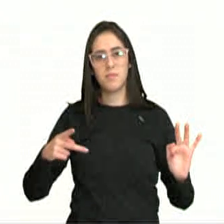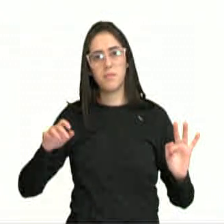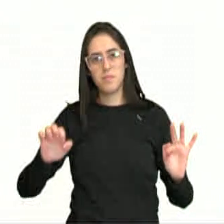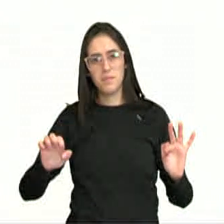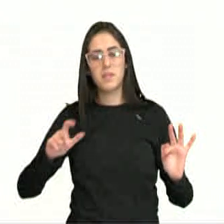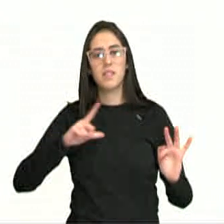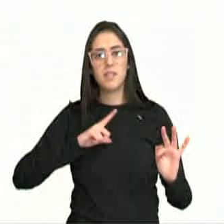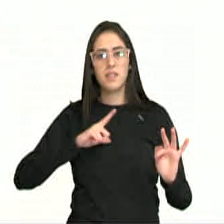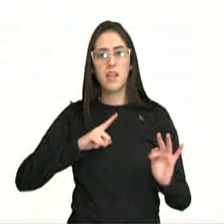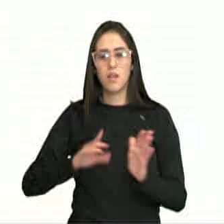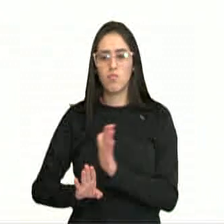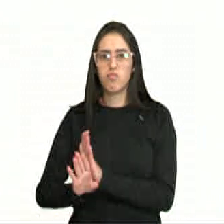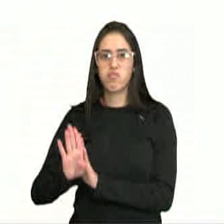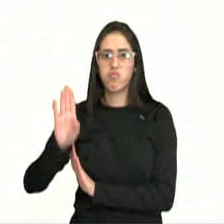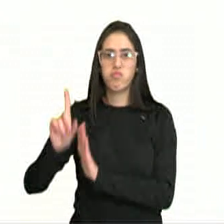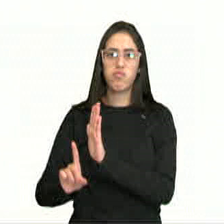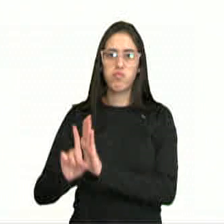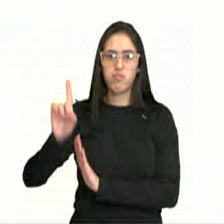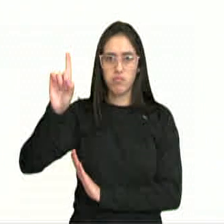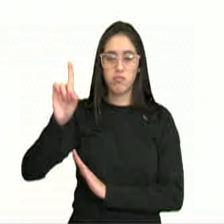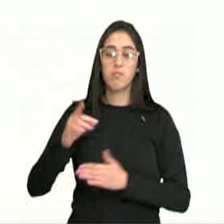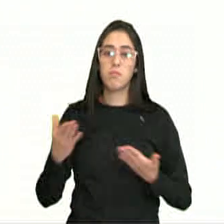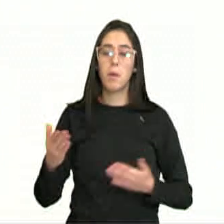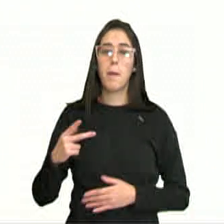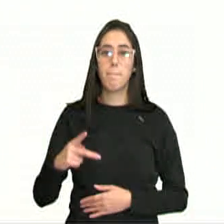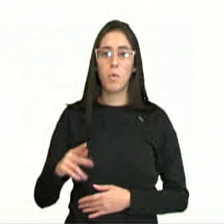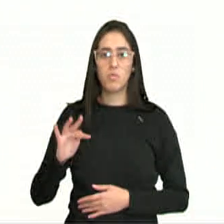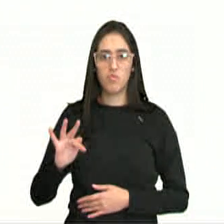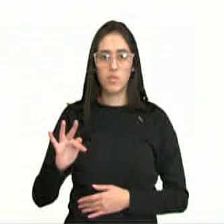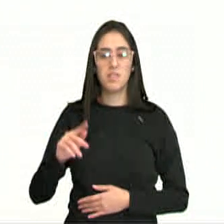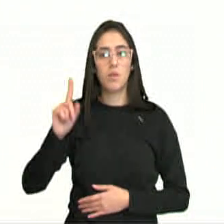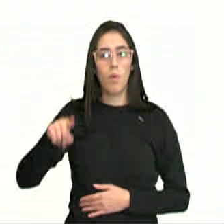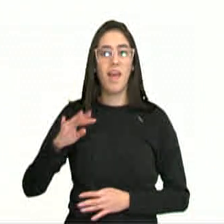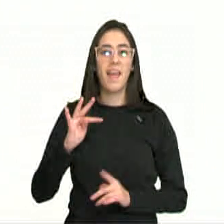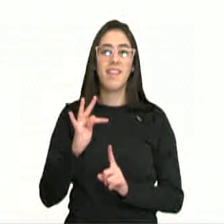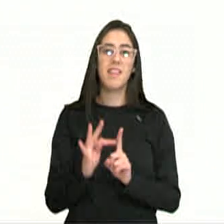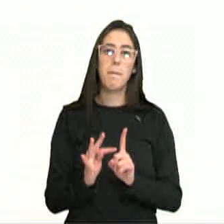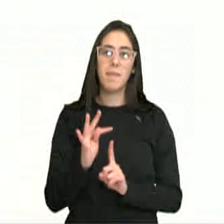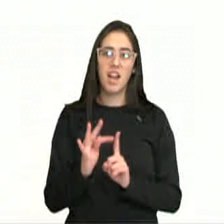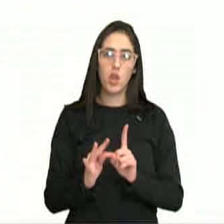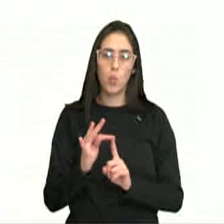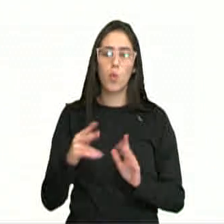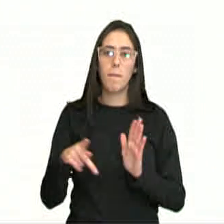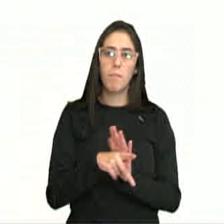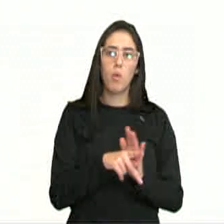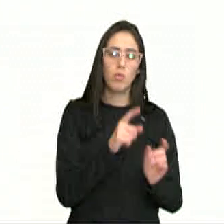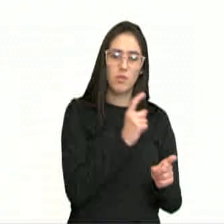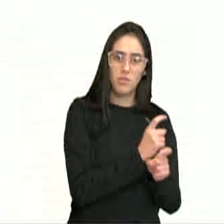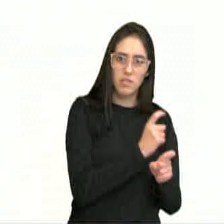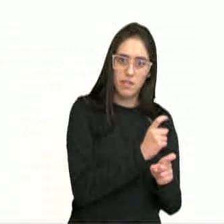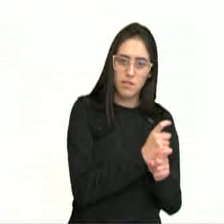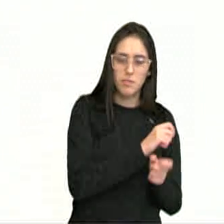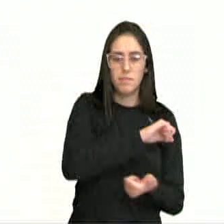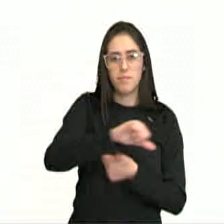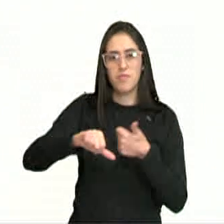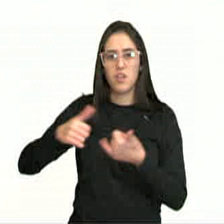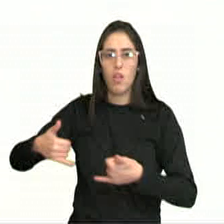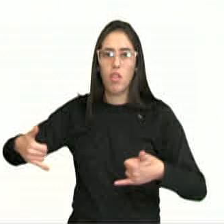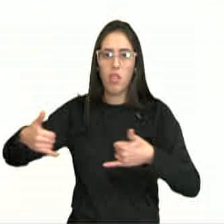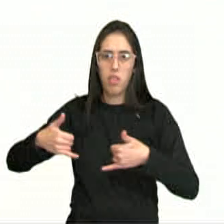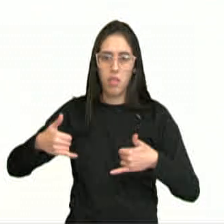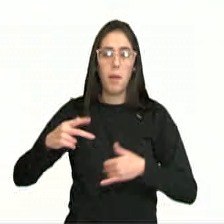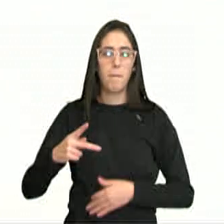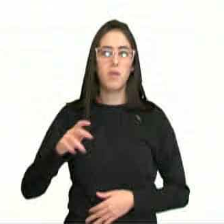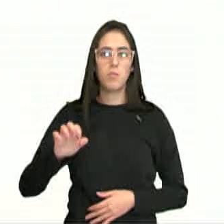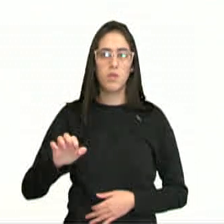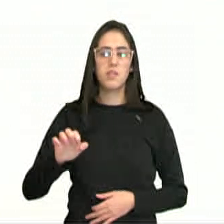cima. Assim sendo, o ponto de fusão é a temperatura da passagem do estado sólido para o líquido, e o ponto de ebulição